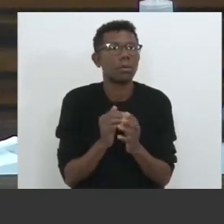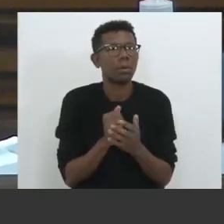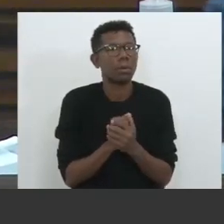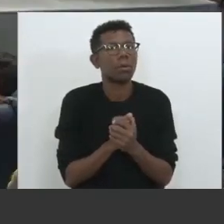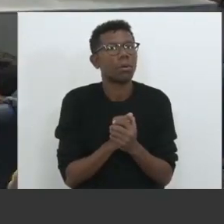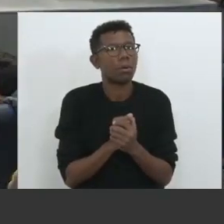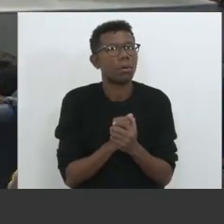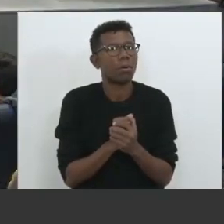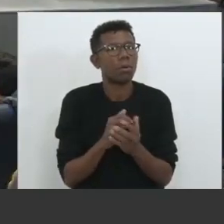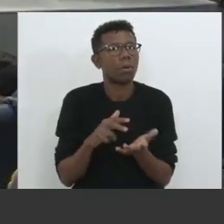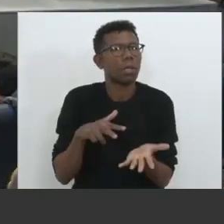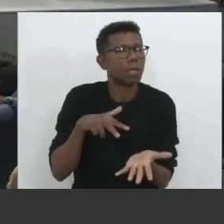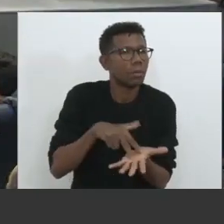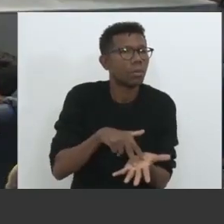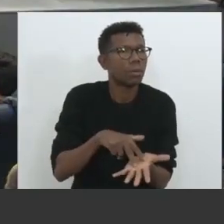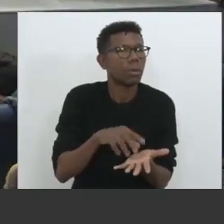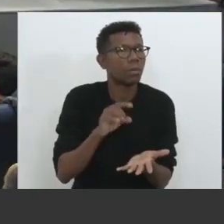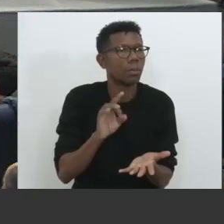Tribuna usar